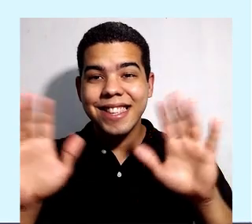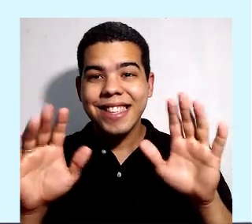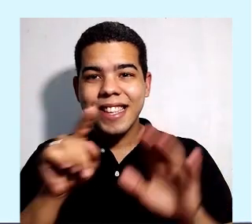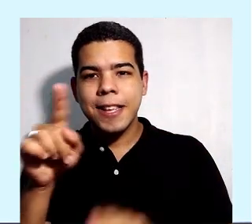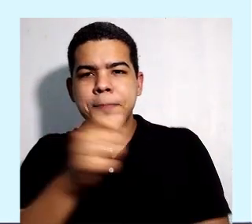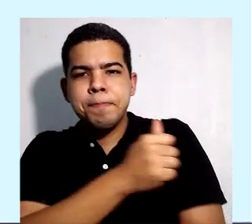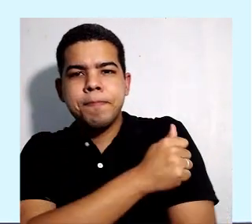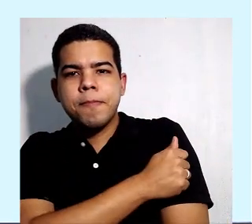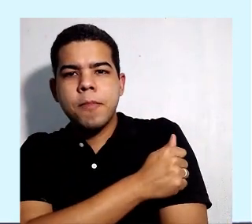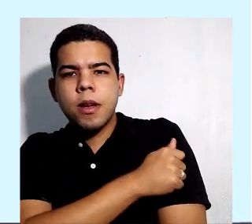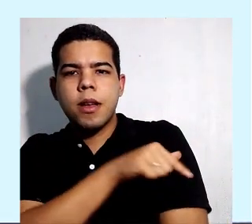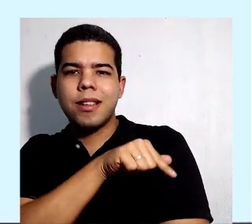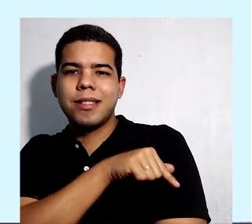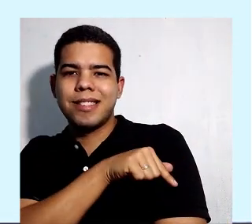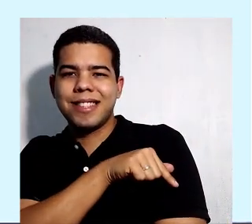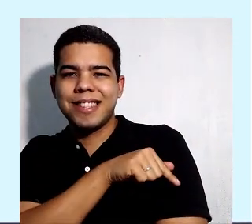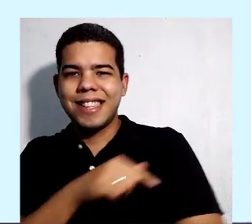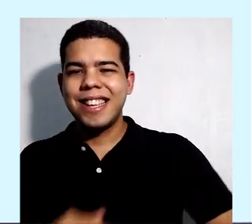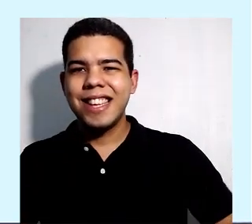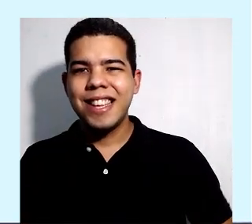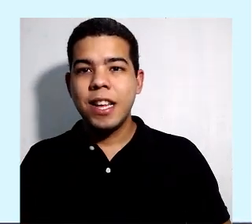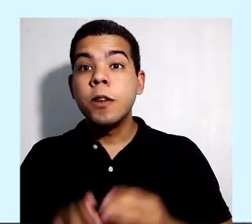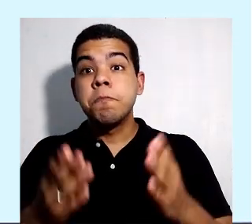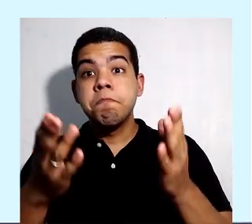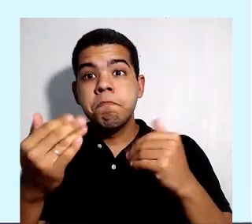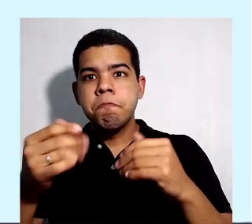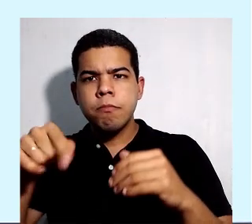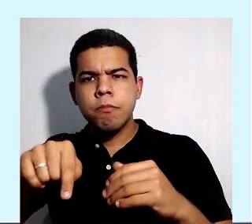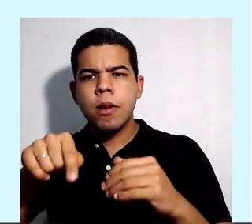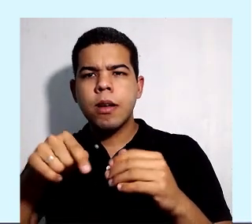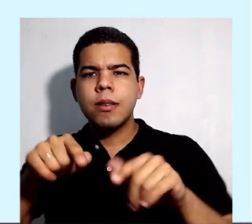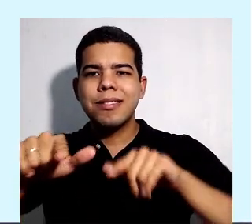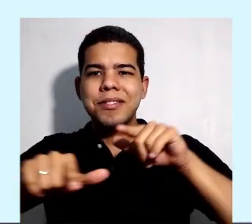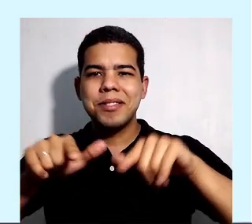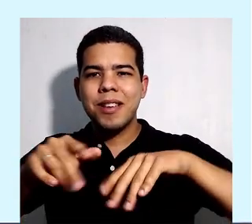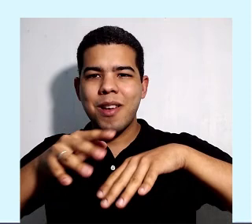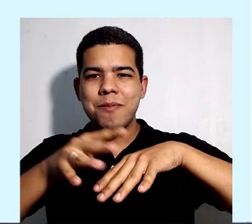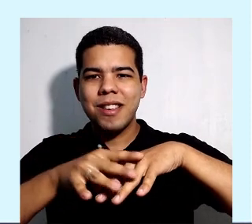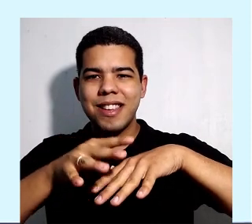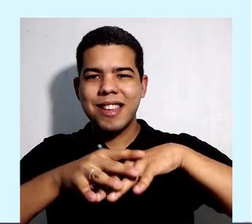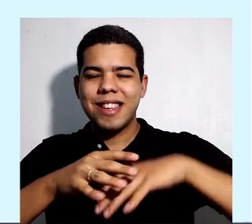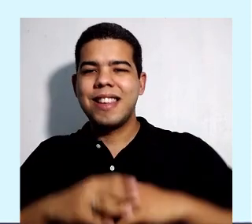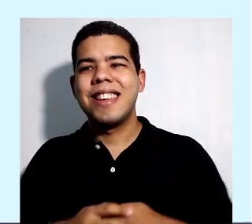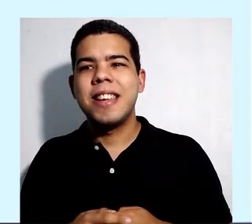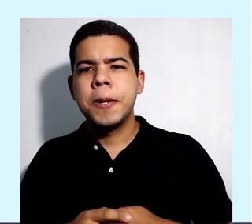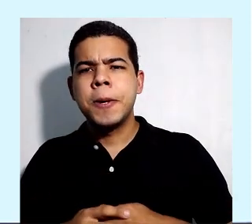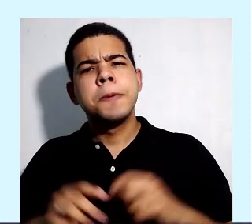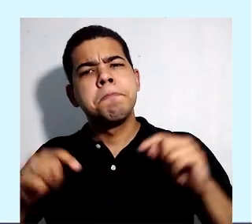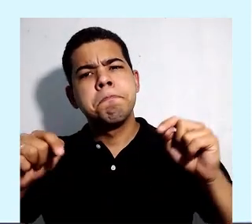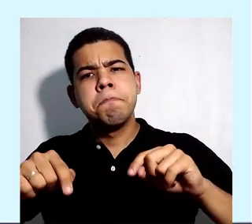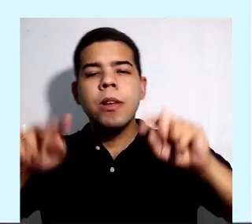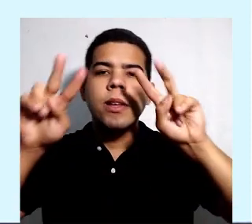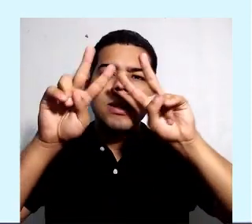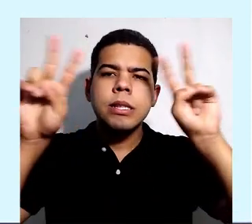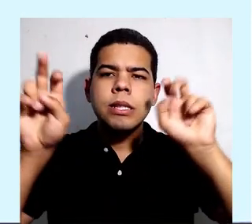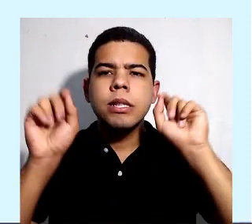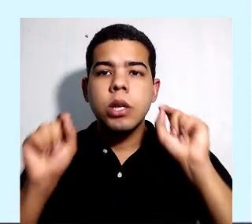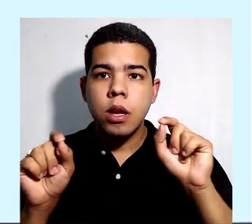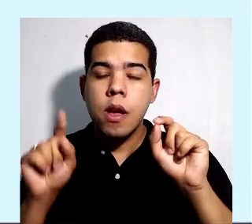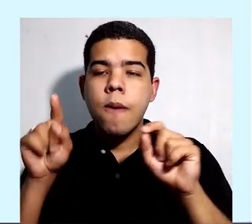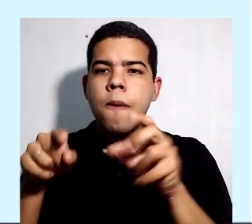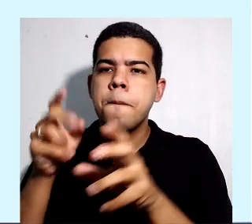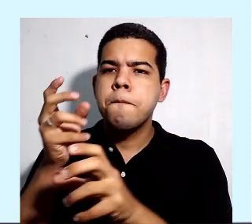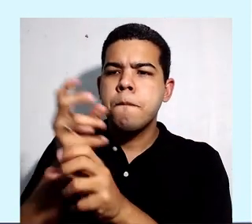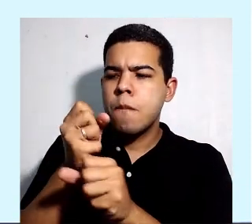Olá, alunos e alunas dos 7º anos. Vamos lá mais uma vez aqui trabalhar com a matemática. Hoje o nosso tema de aula